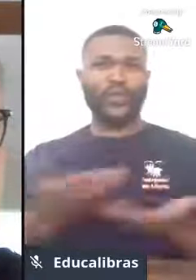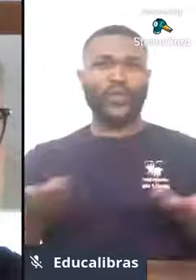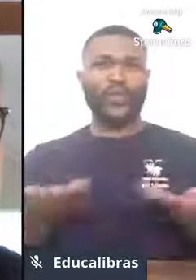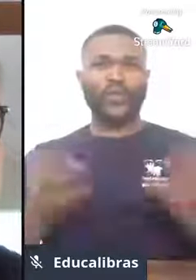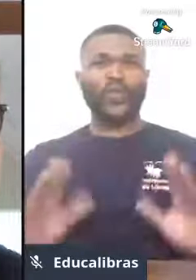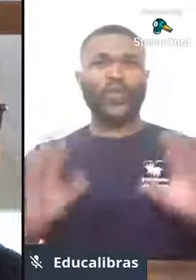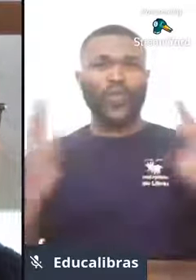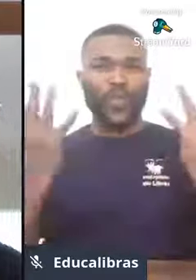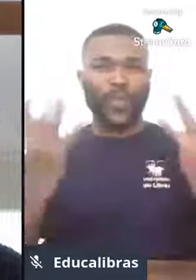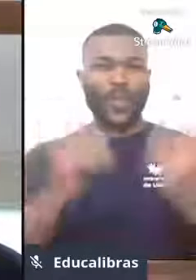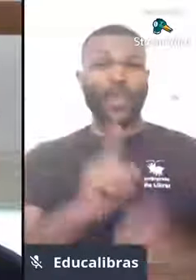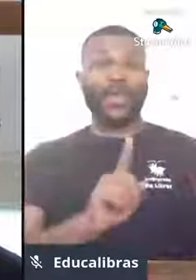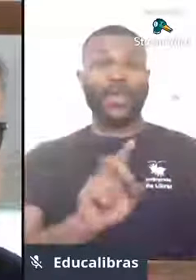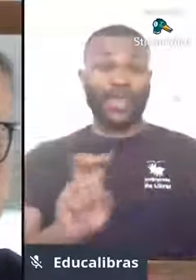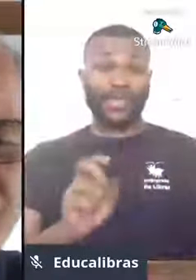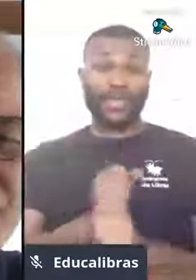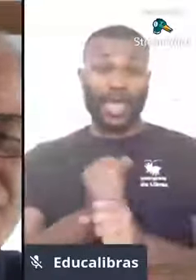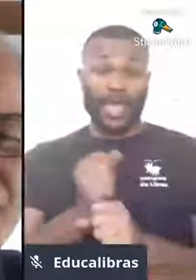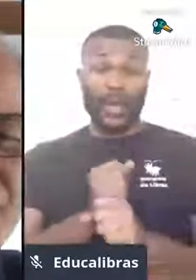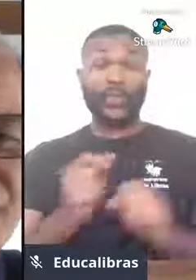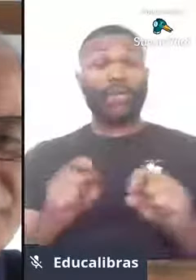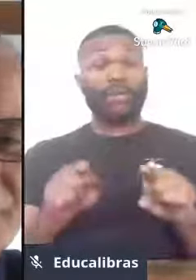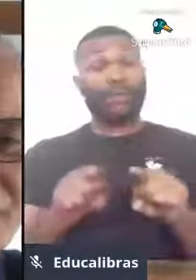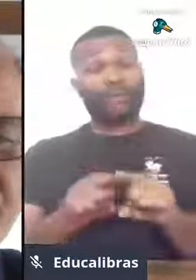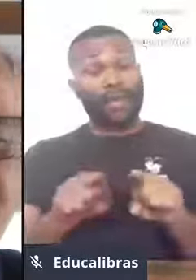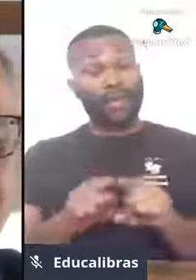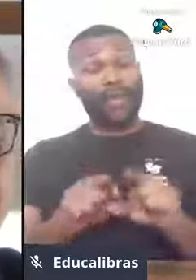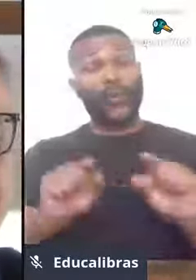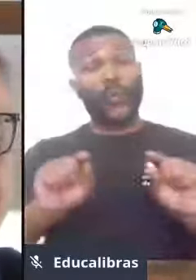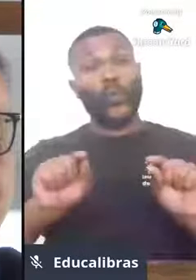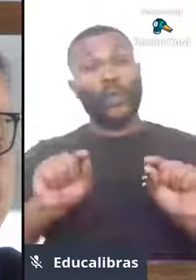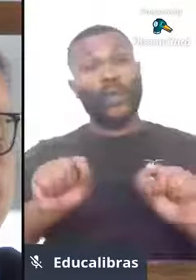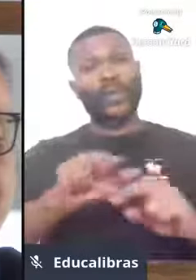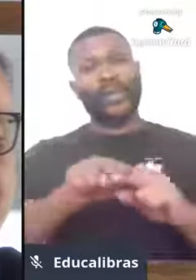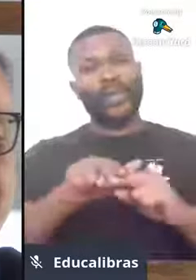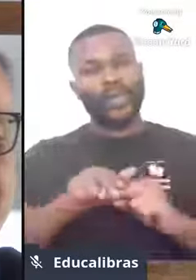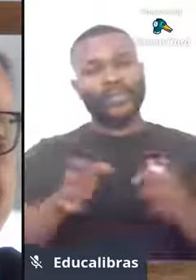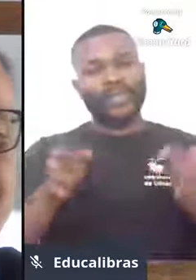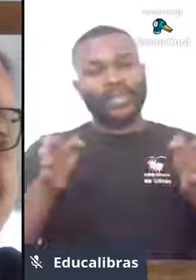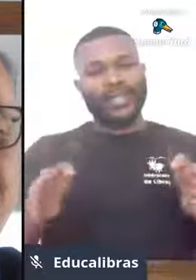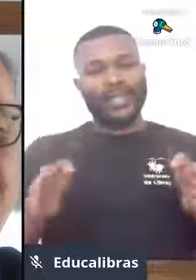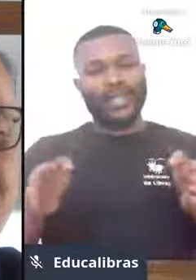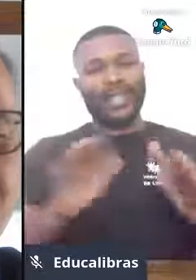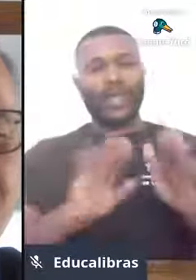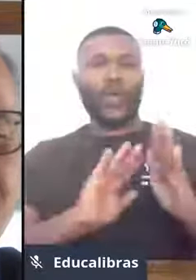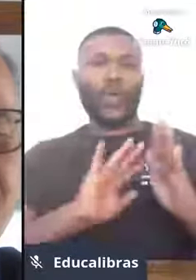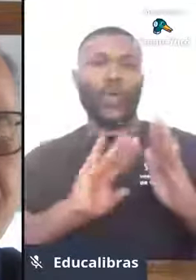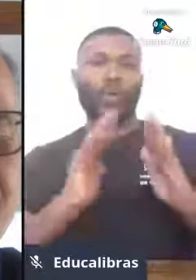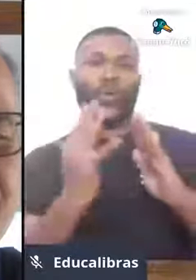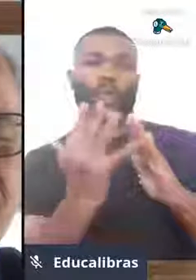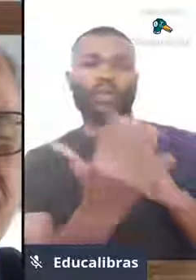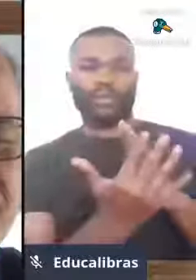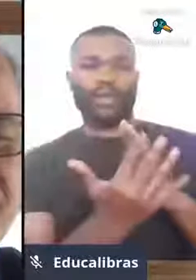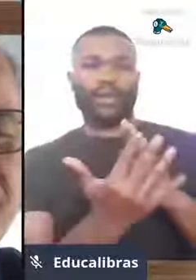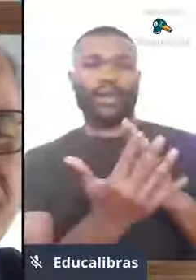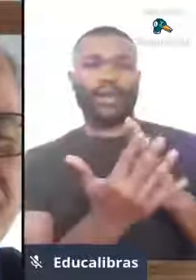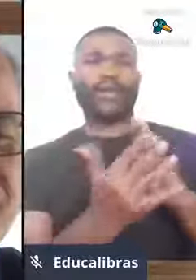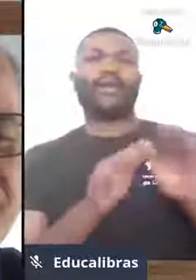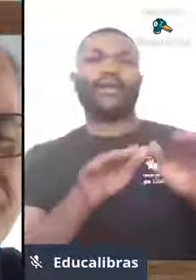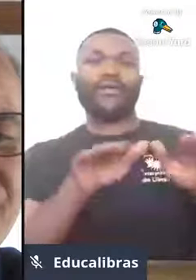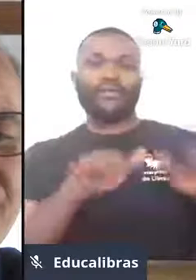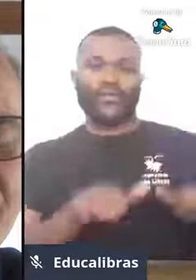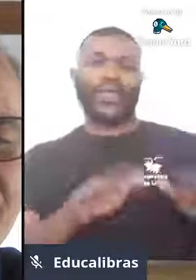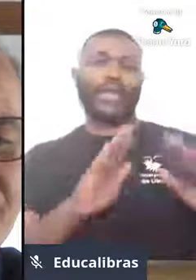anos e um pouco para driblar essa quarentena que nos obriga a ficar em